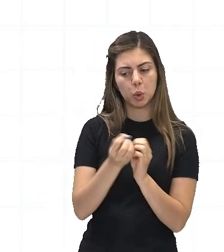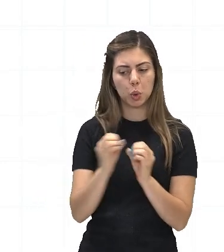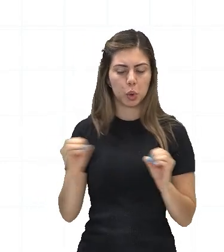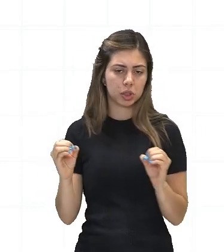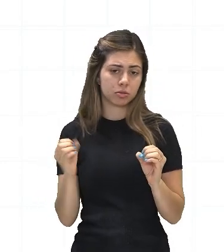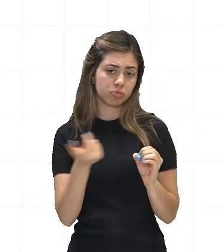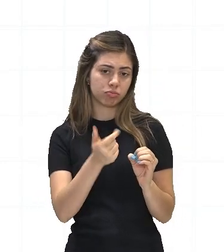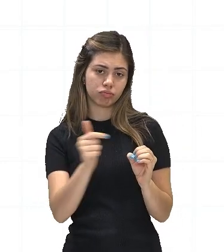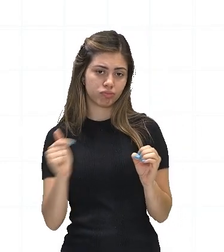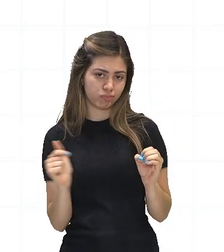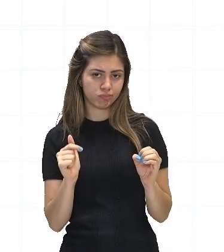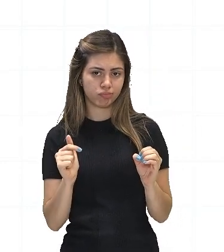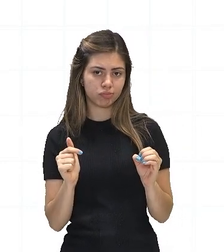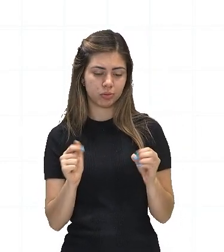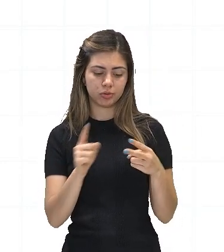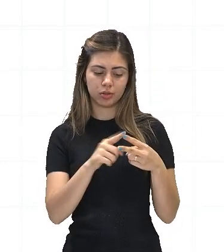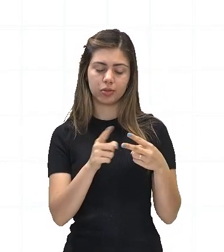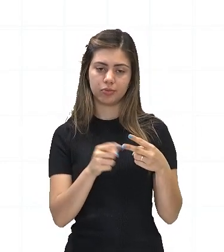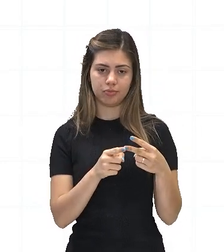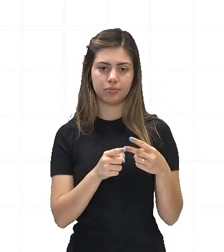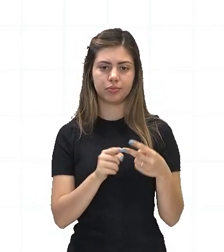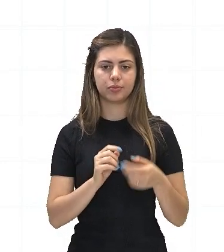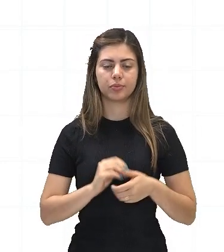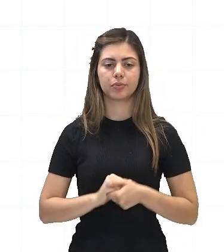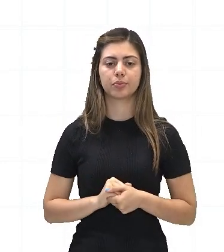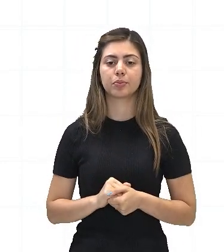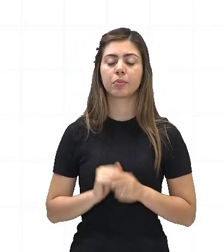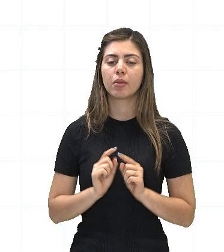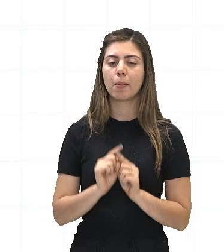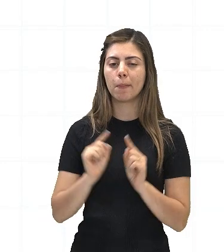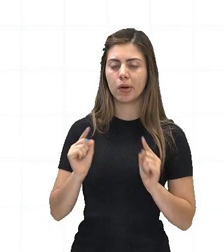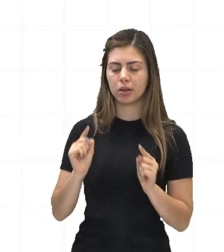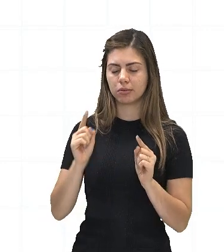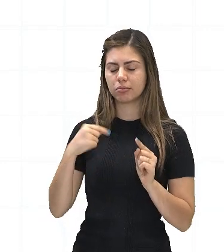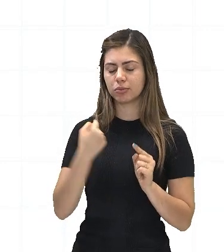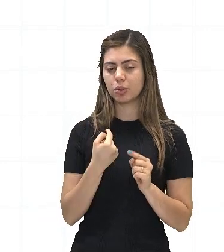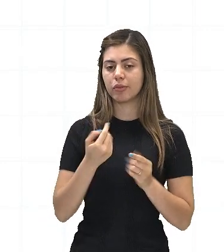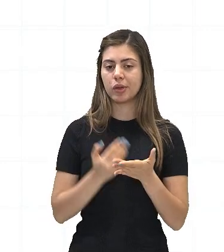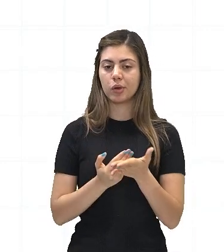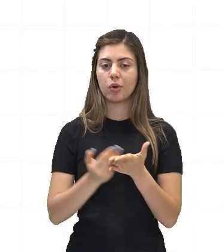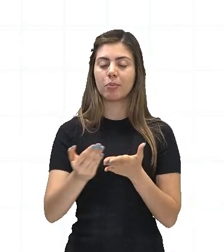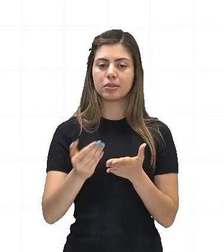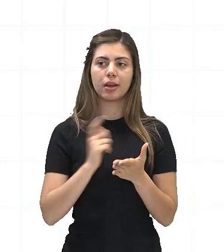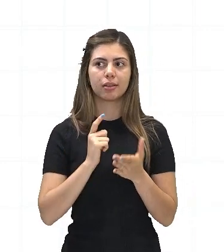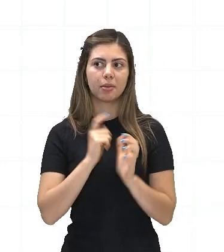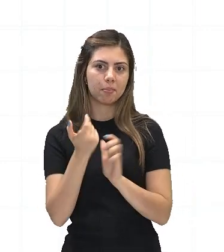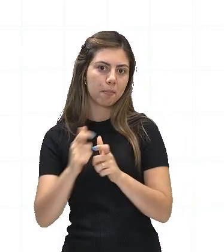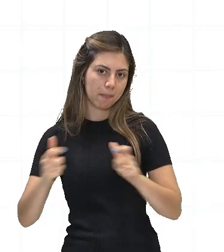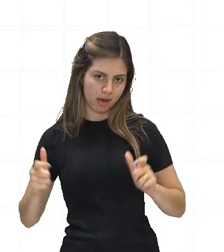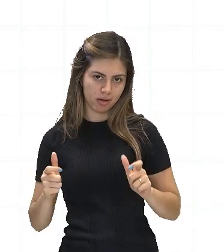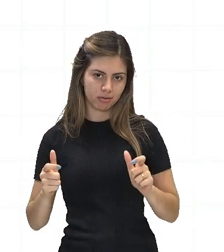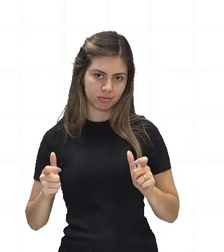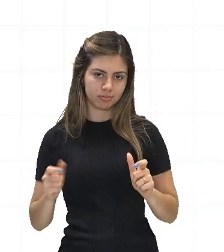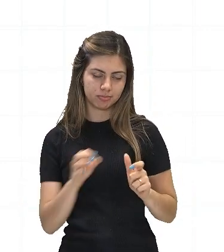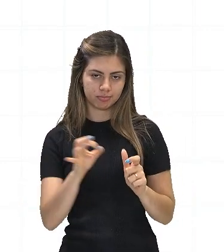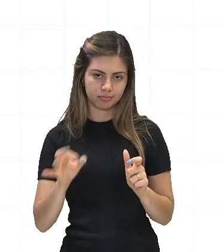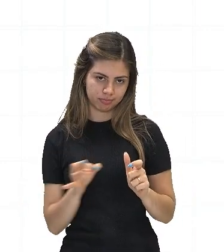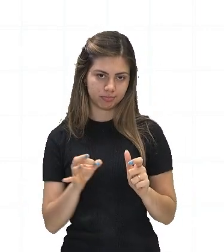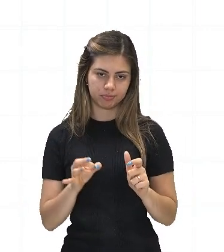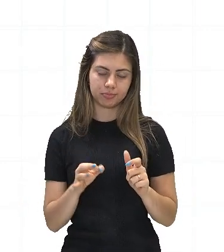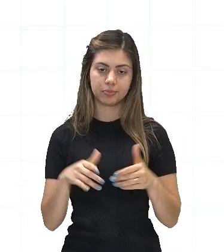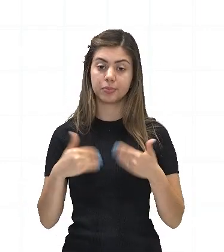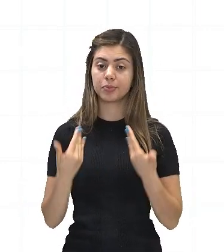observação de ter sintagma nominal e sintagma verbal. Mas vamos começar por aquilo que é a maioria, ok? Então, considerando